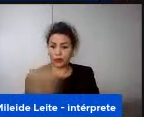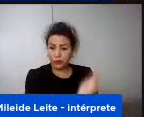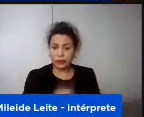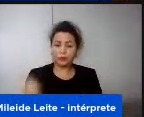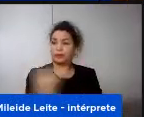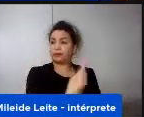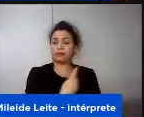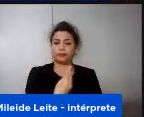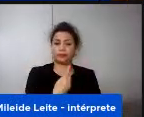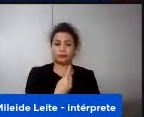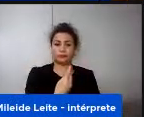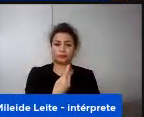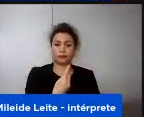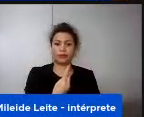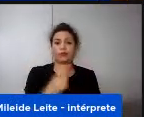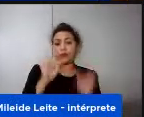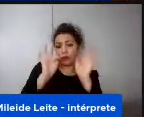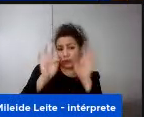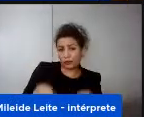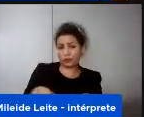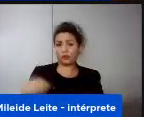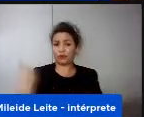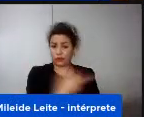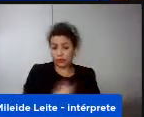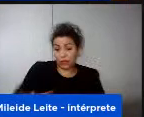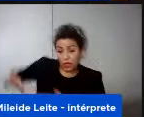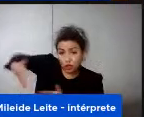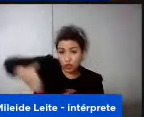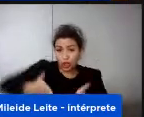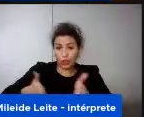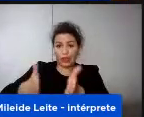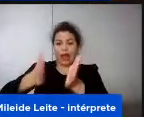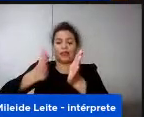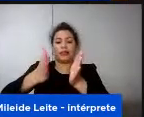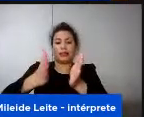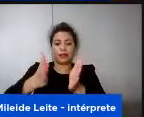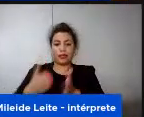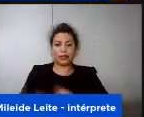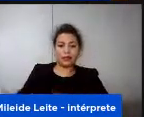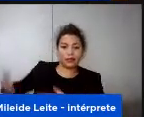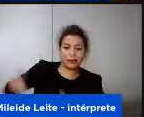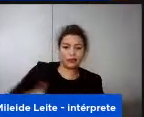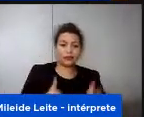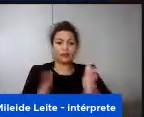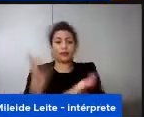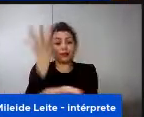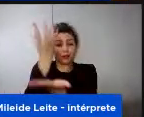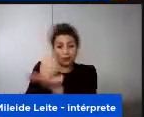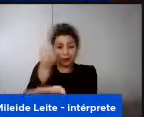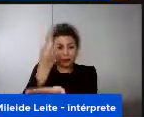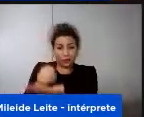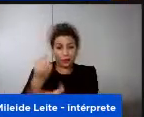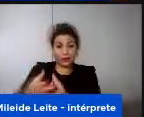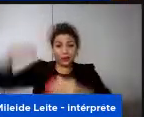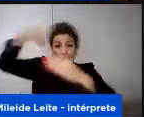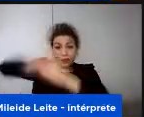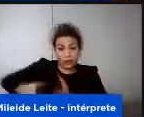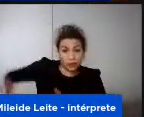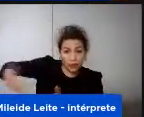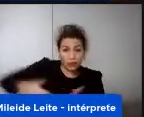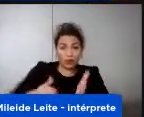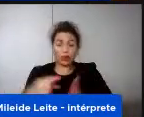da nossa, enfim, da nossa jornada, né, a jornada de alfabetização dentro da jornada que